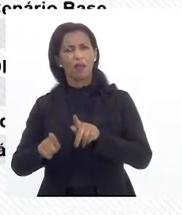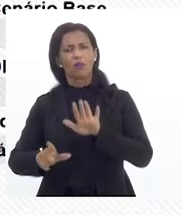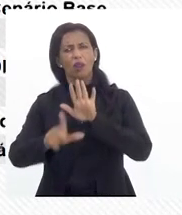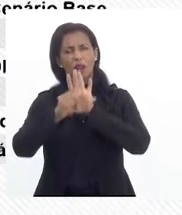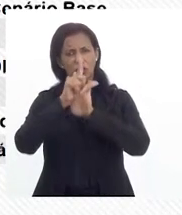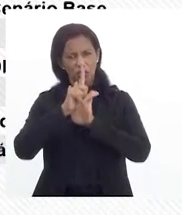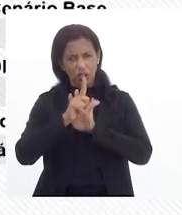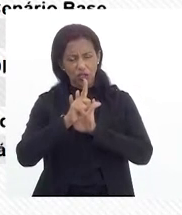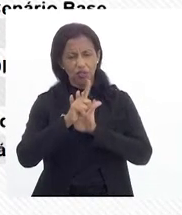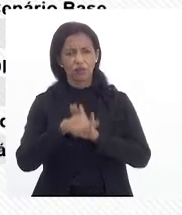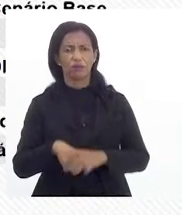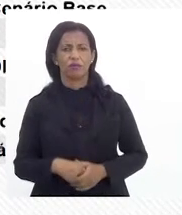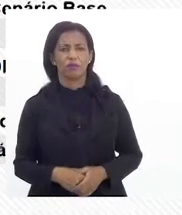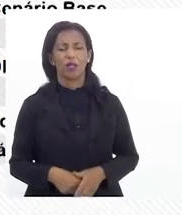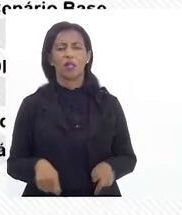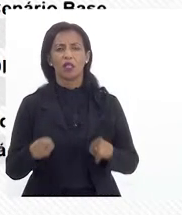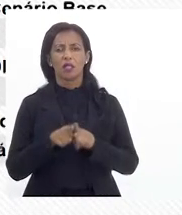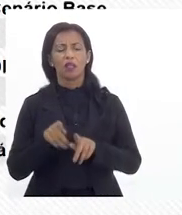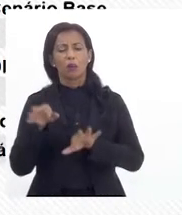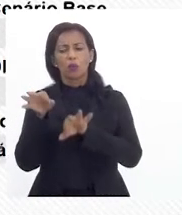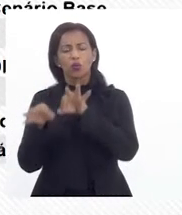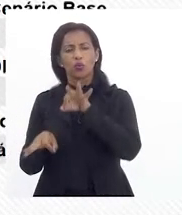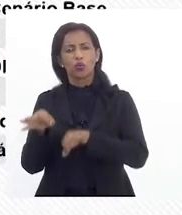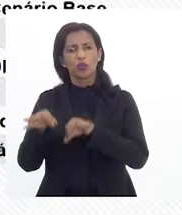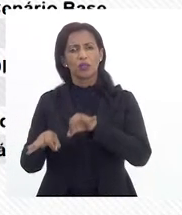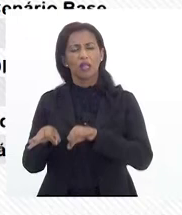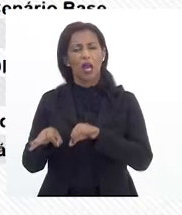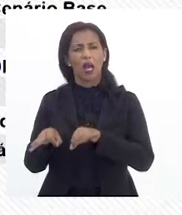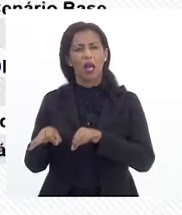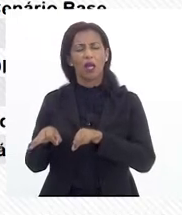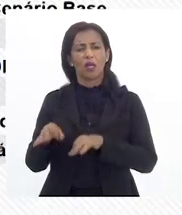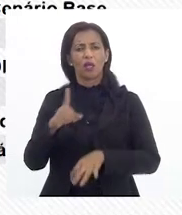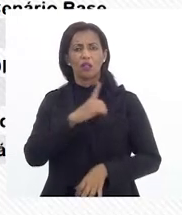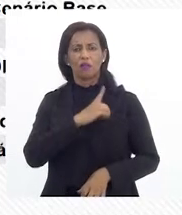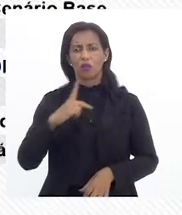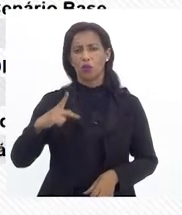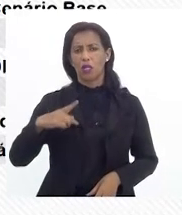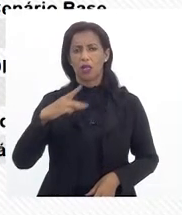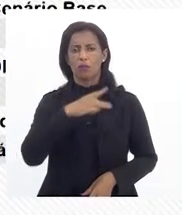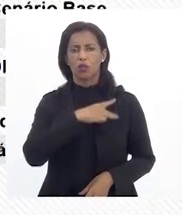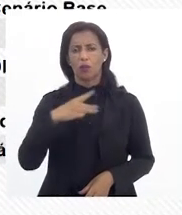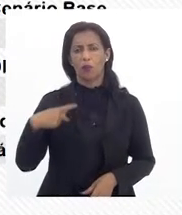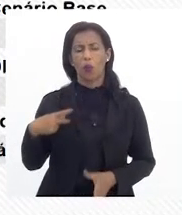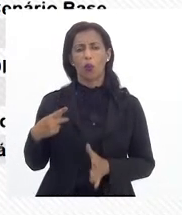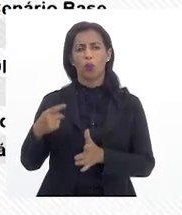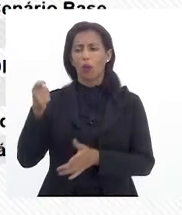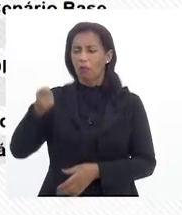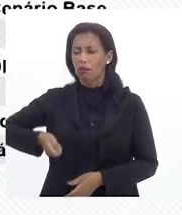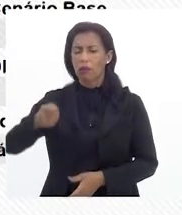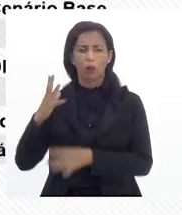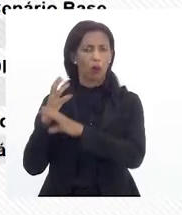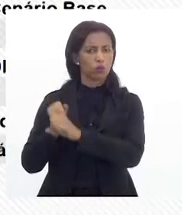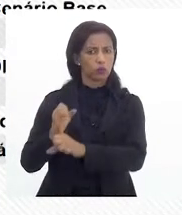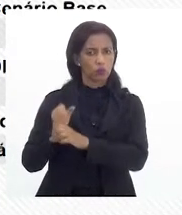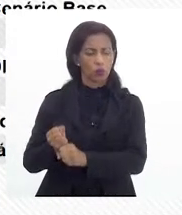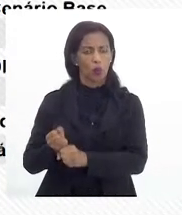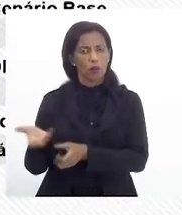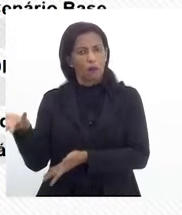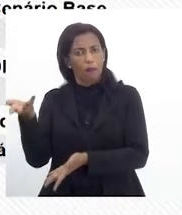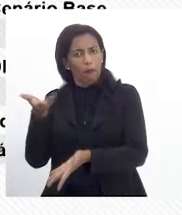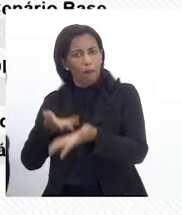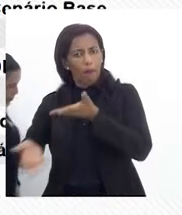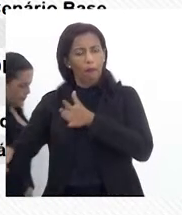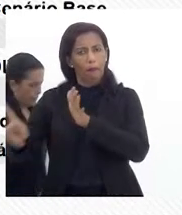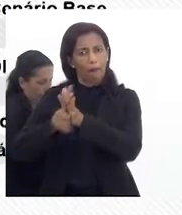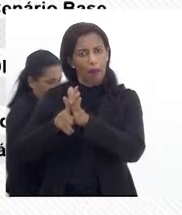legislativo e do Judiciário defensoria Ministério Público Tribunal de Contas e fazem parte